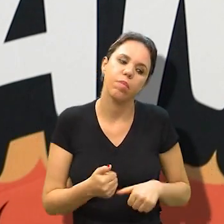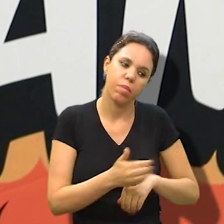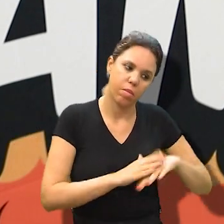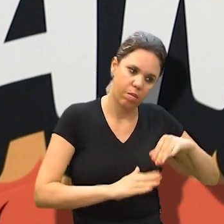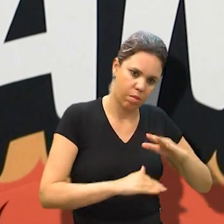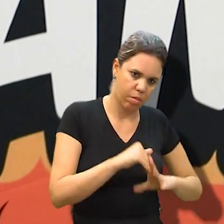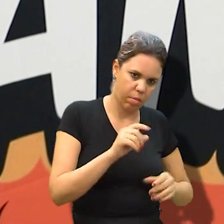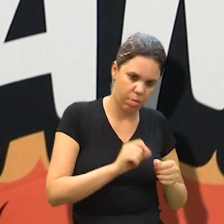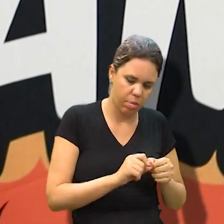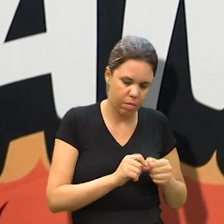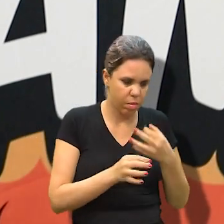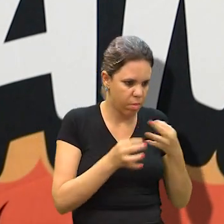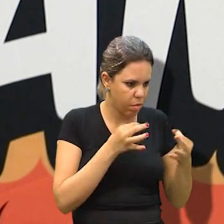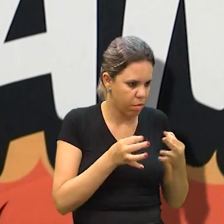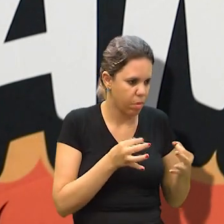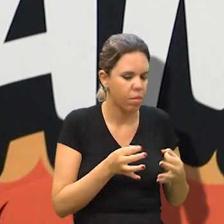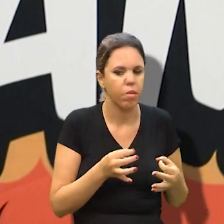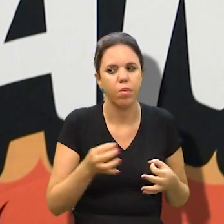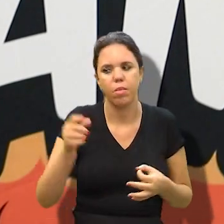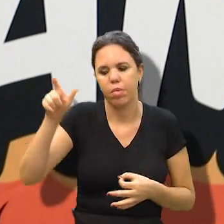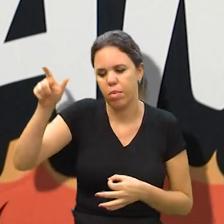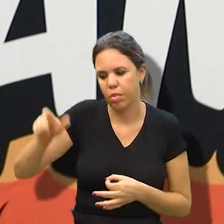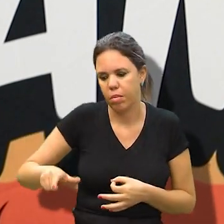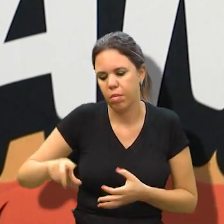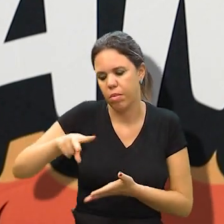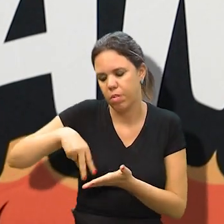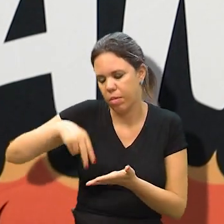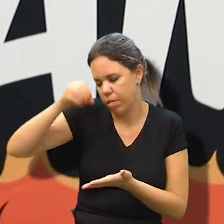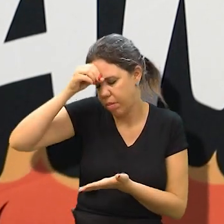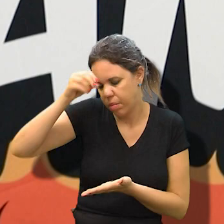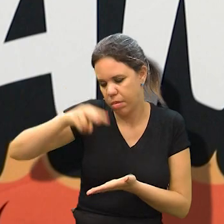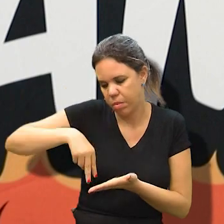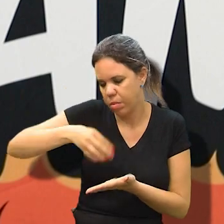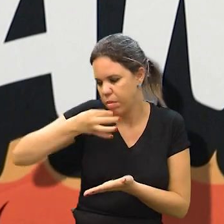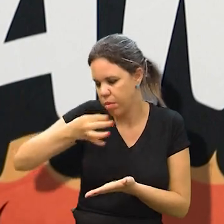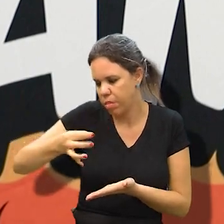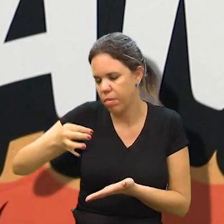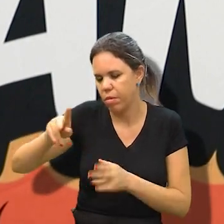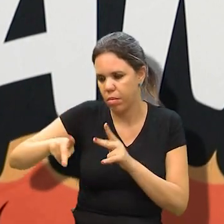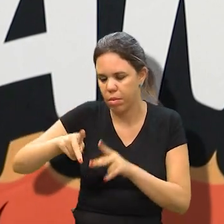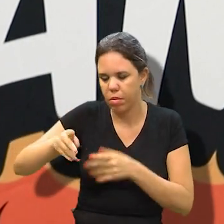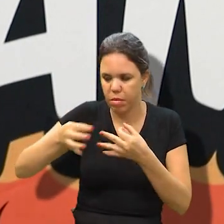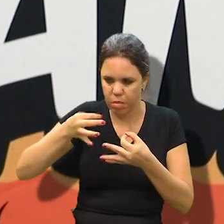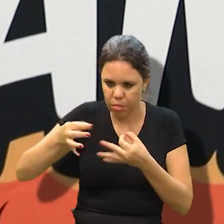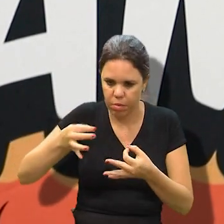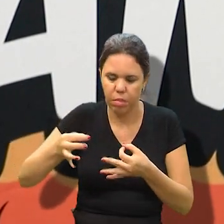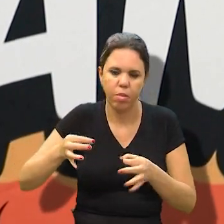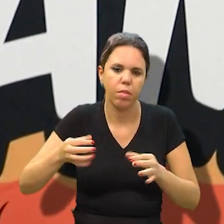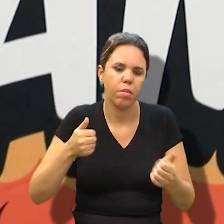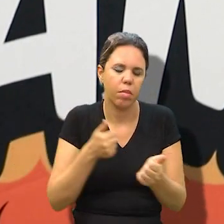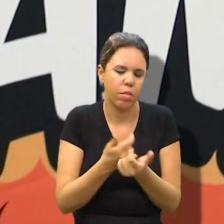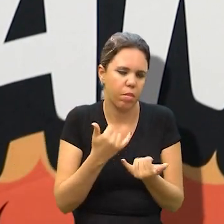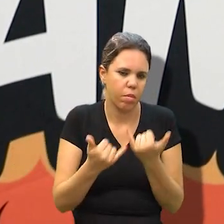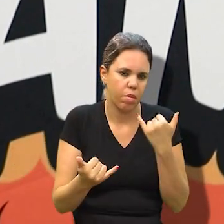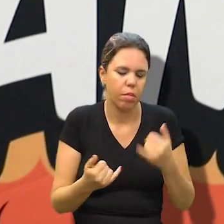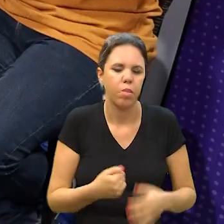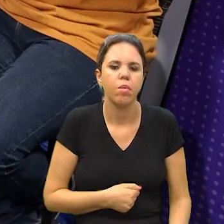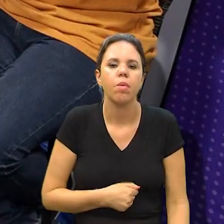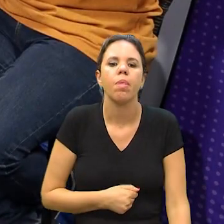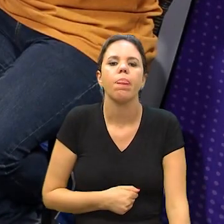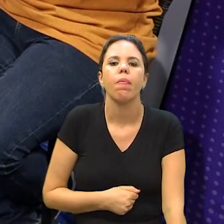um profissional que faz essa crítica e do leitor, ou as críticas, elas